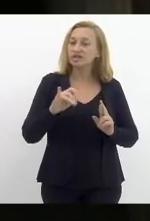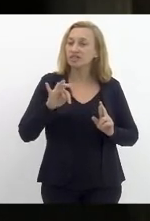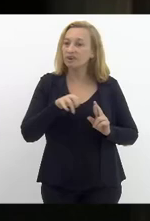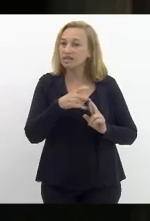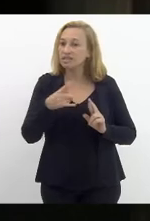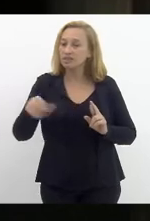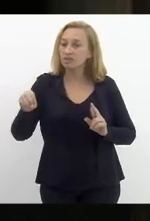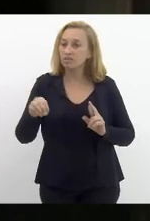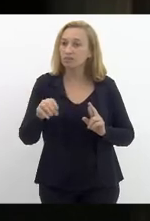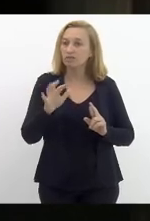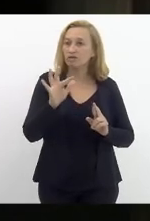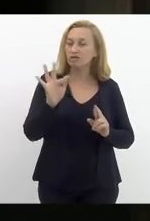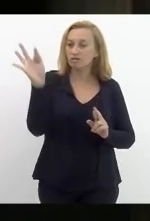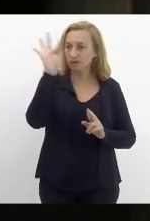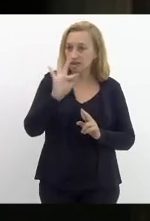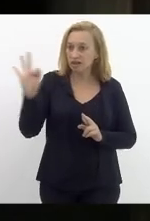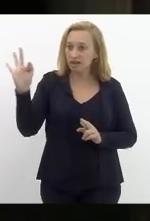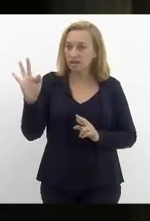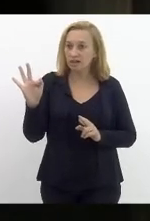de